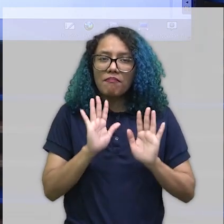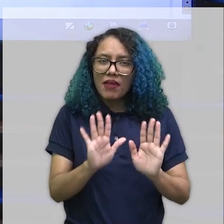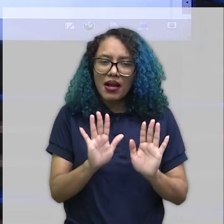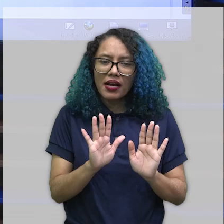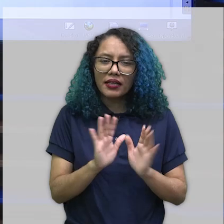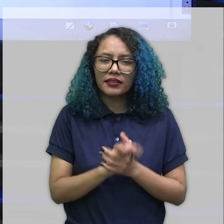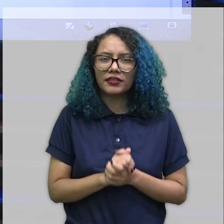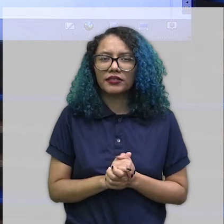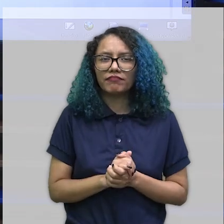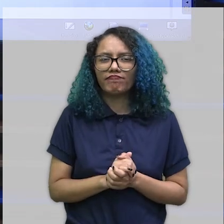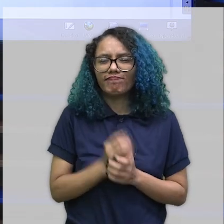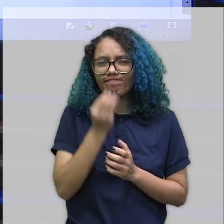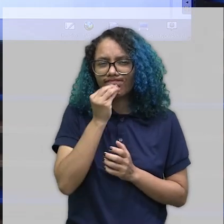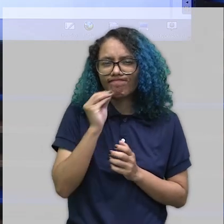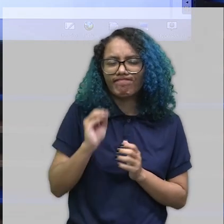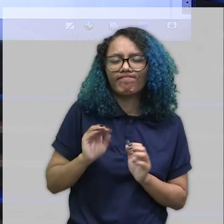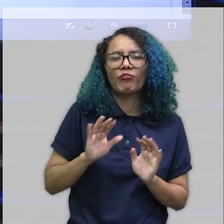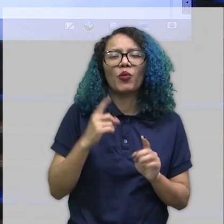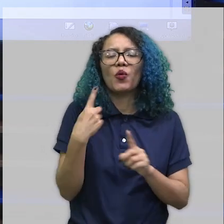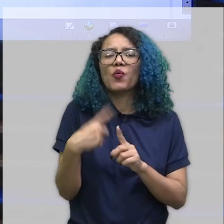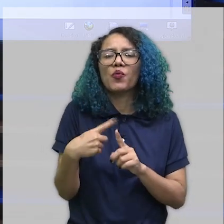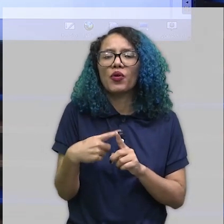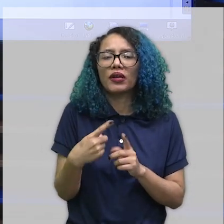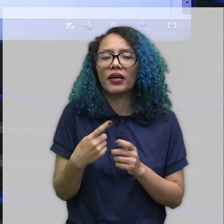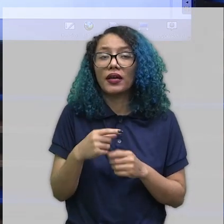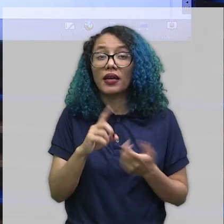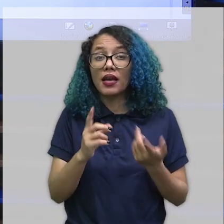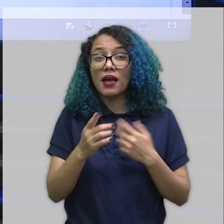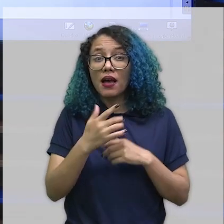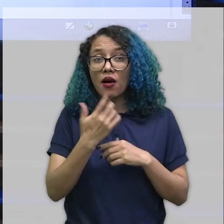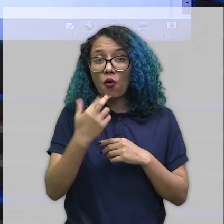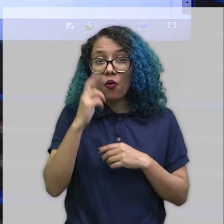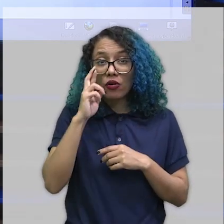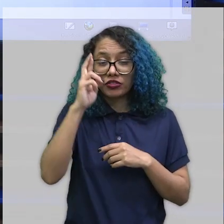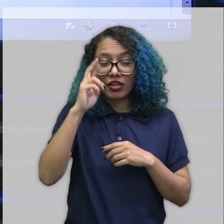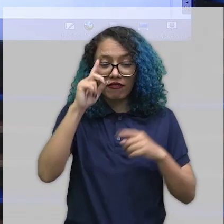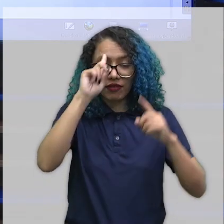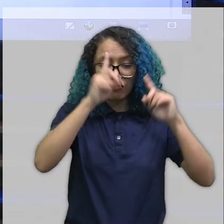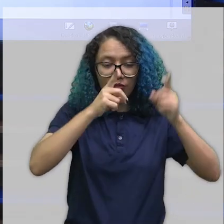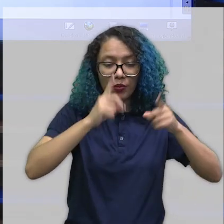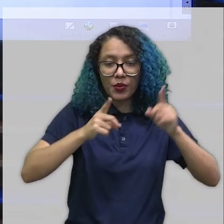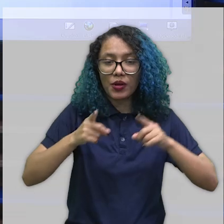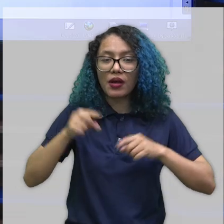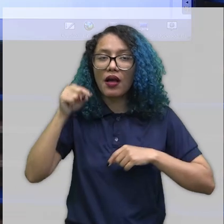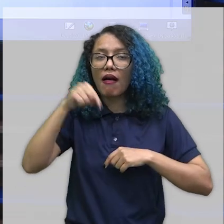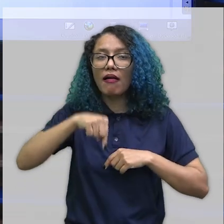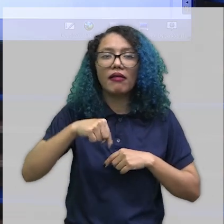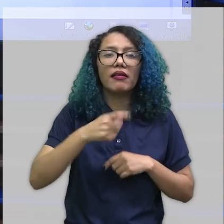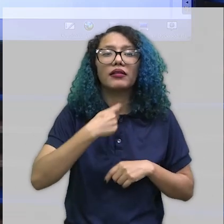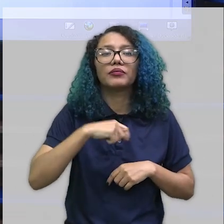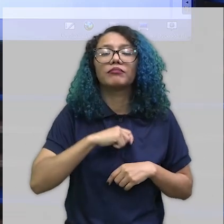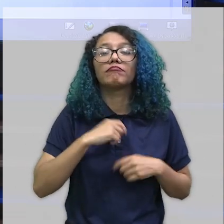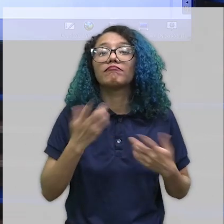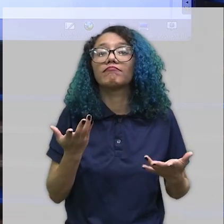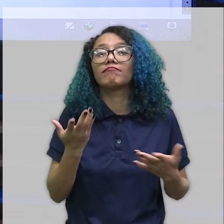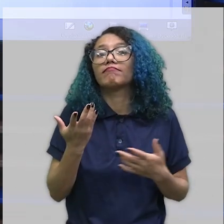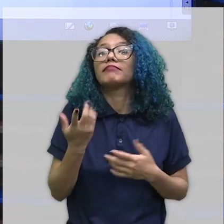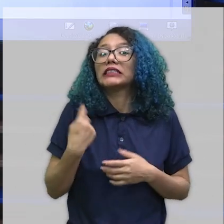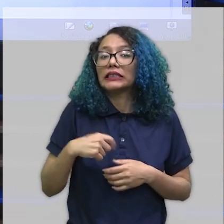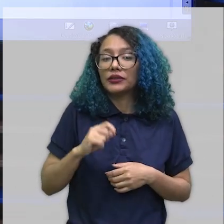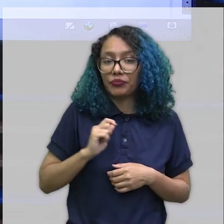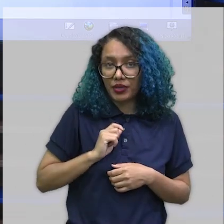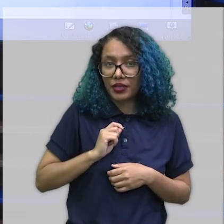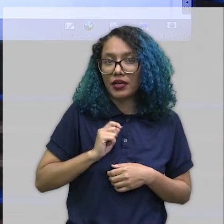importância, porque, de fato, quem mandava em tudo aqui, em todo o território, era a Espanha, através de Dom